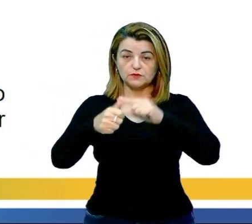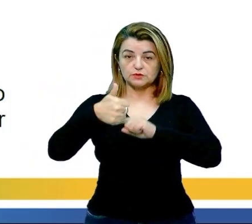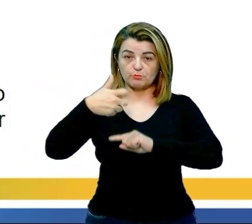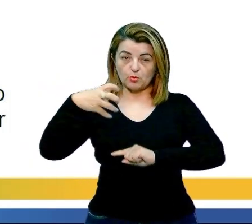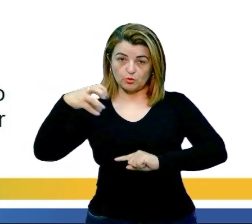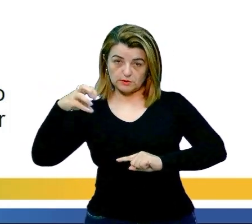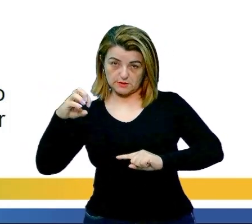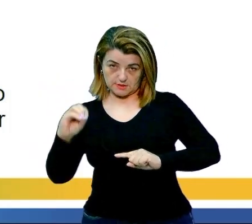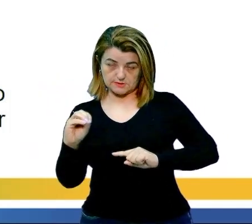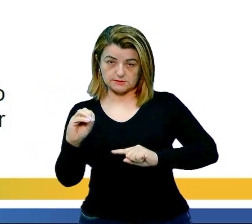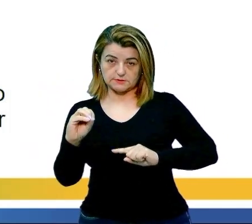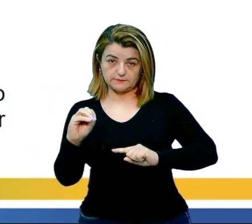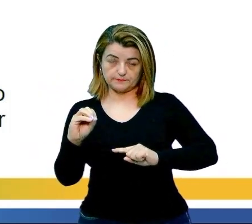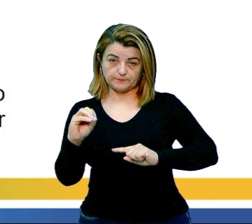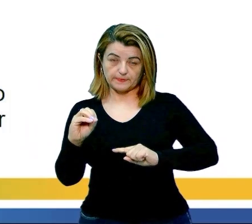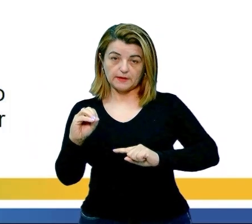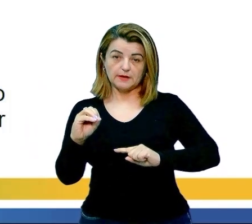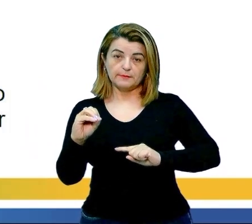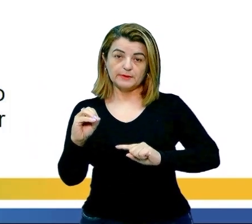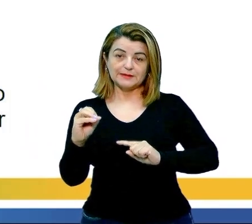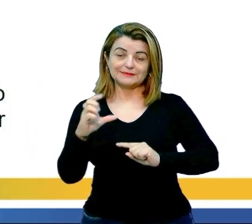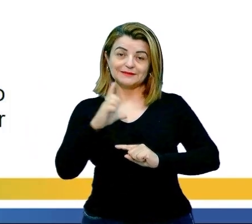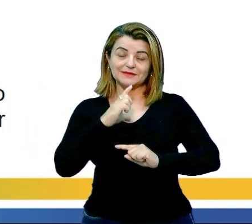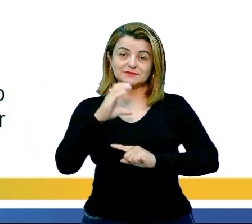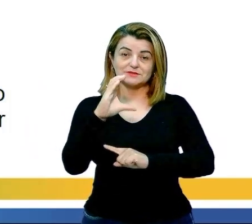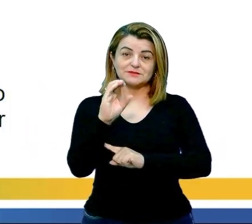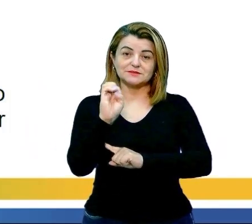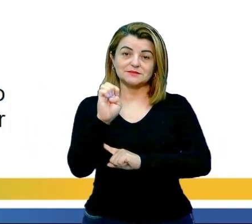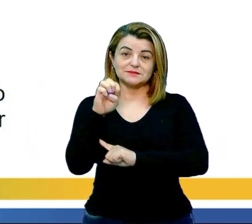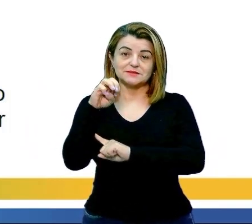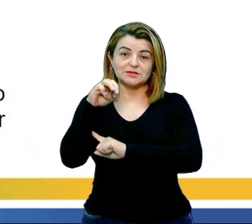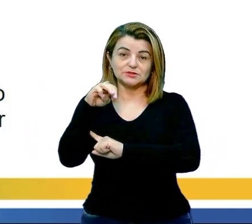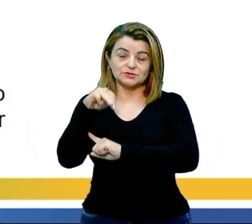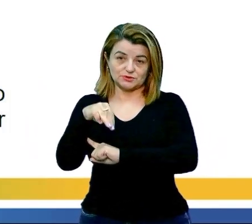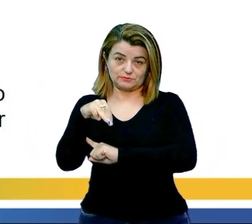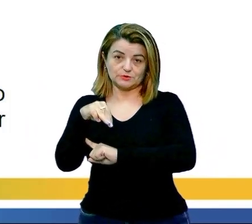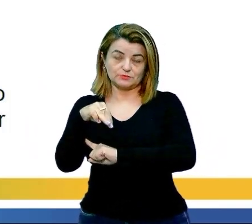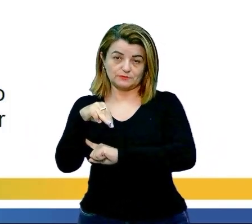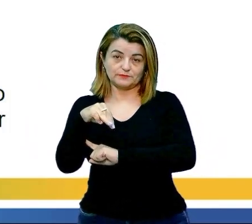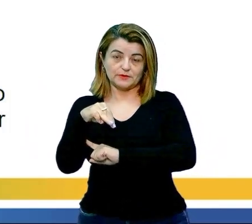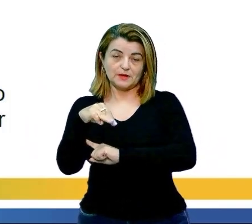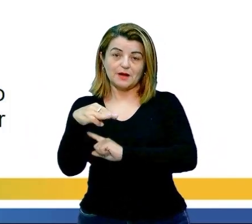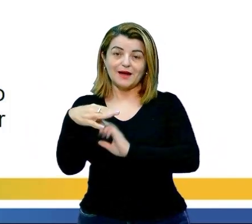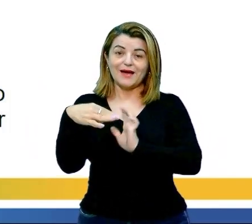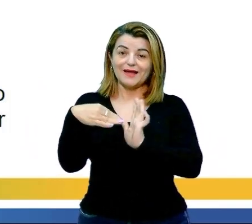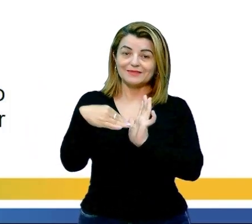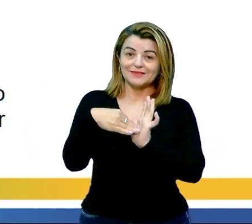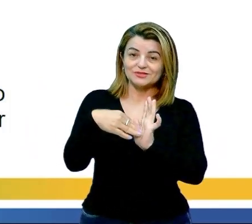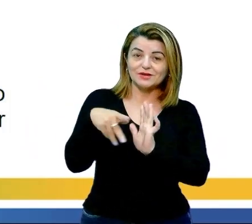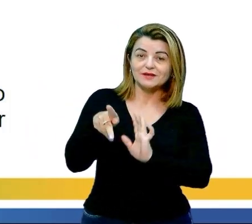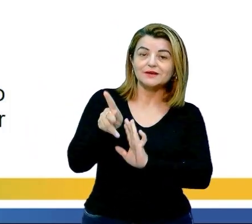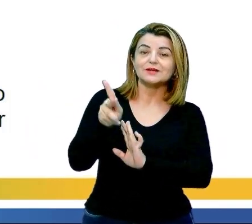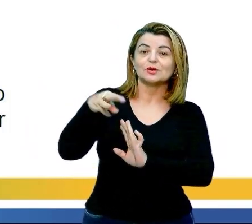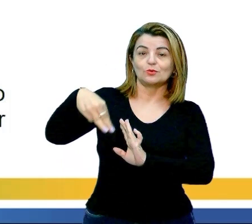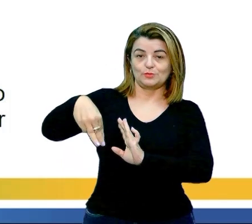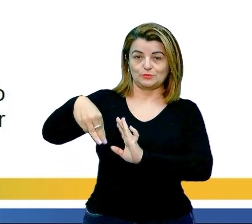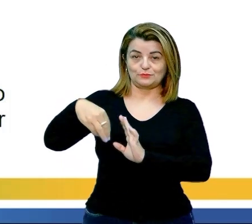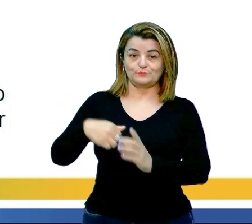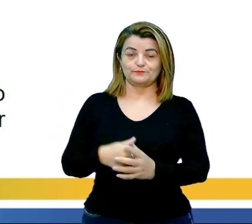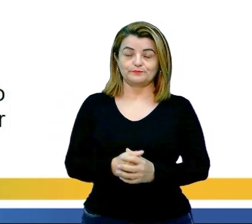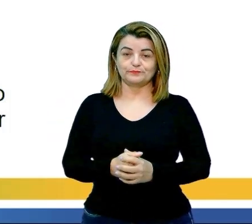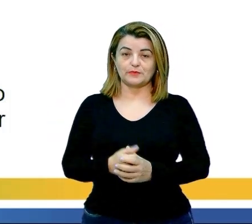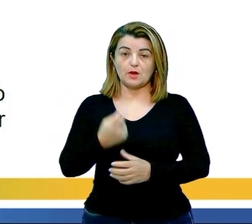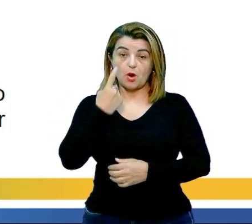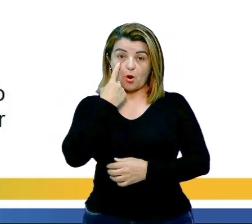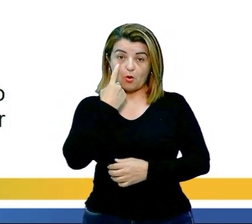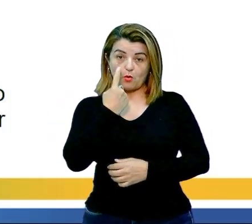milímetro, divide por 10, vai chegar em centímetro, e assim sucessivamente até chegar em quilômetro, tá?